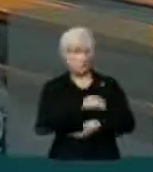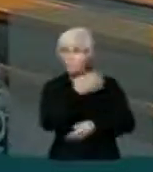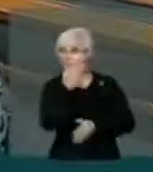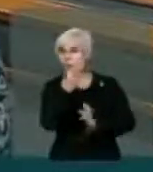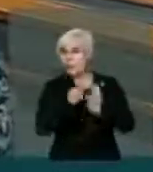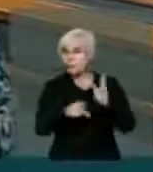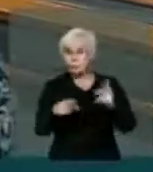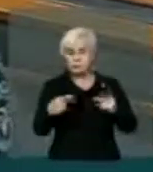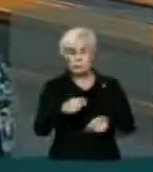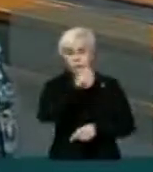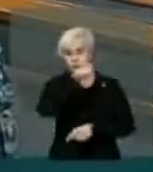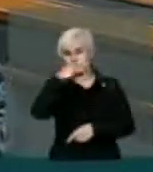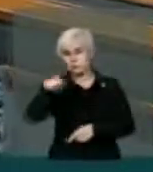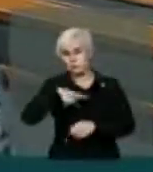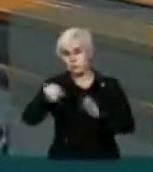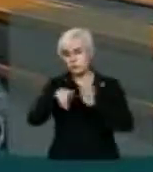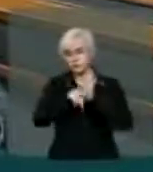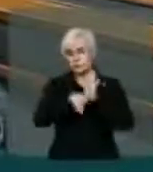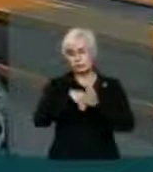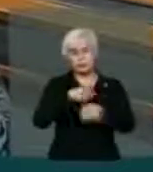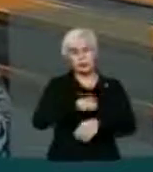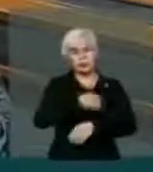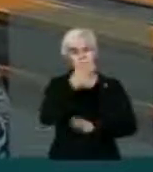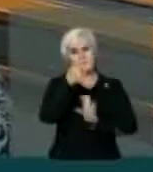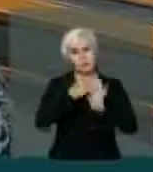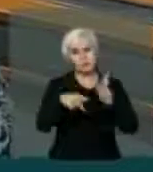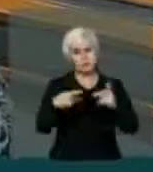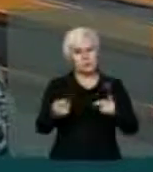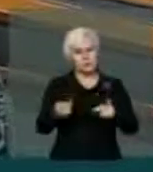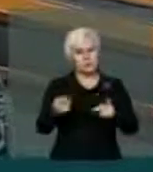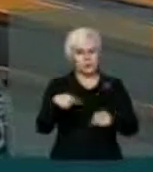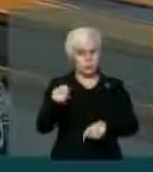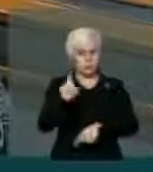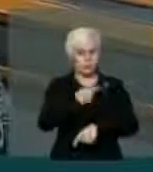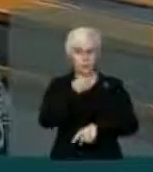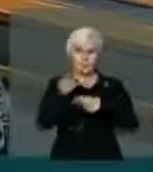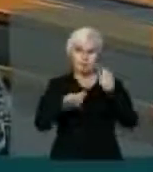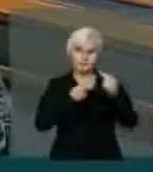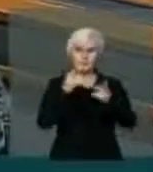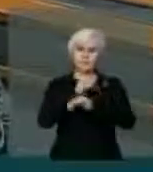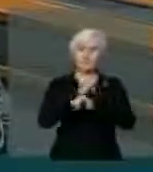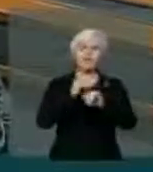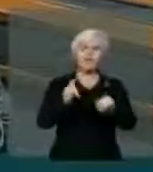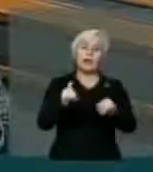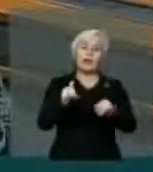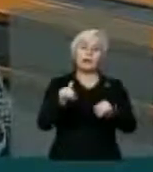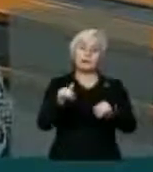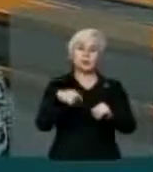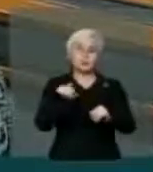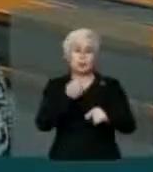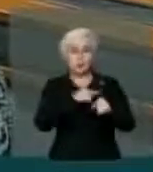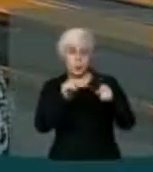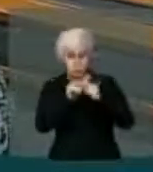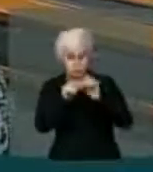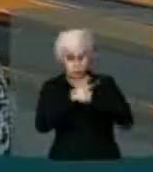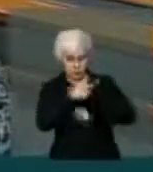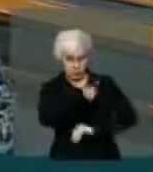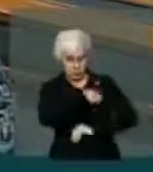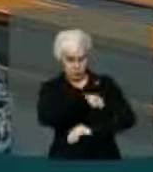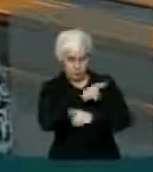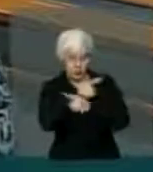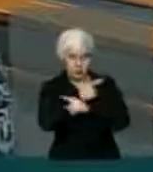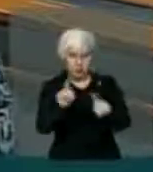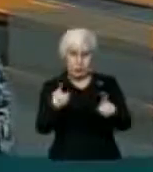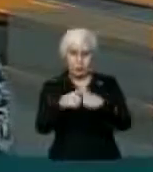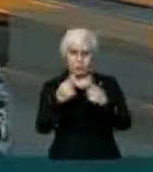aos milhares, a cada mês e a cada ano, não nos autoriza a dizermos que somos e estamos fazendo essa fiscalização.